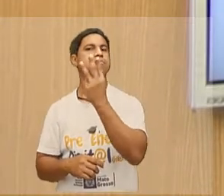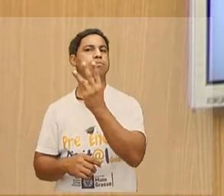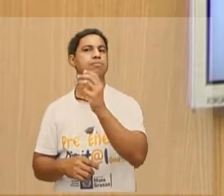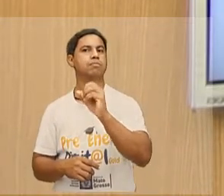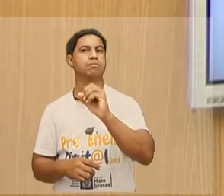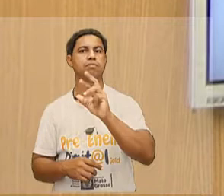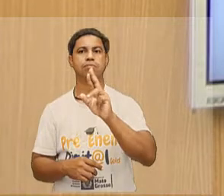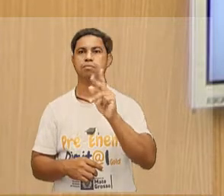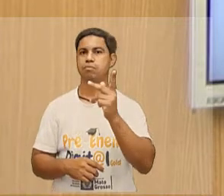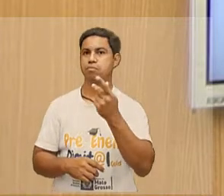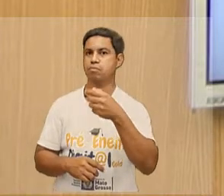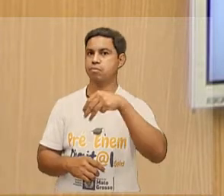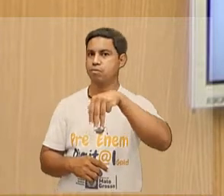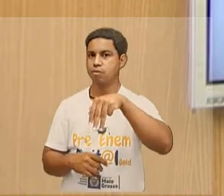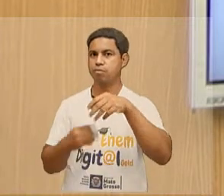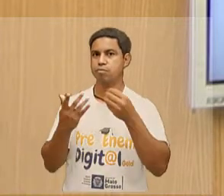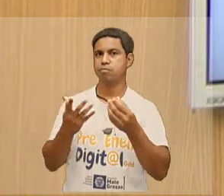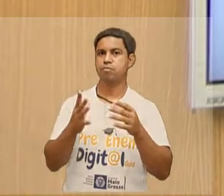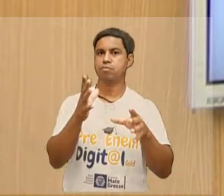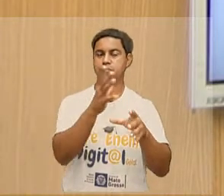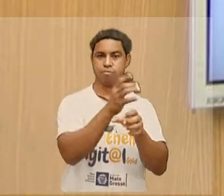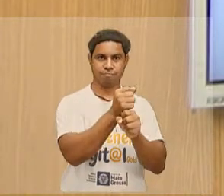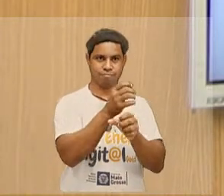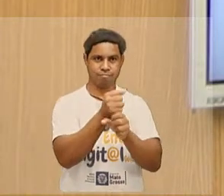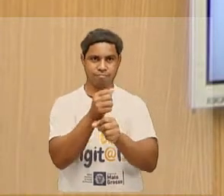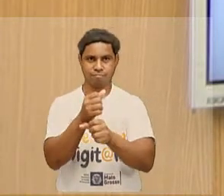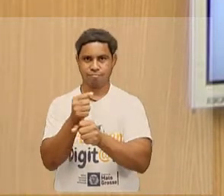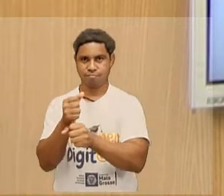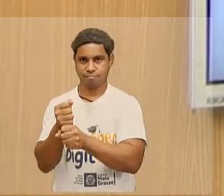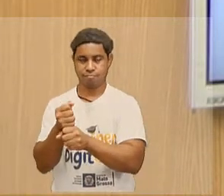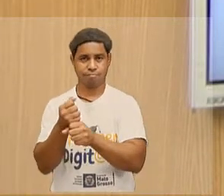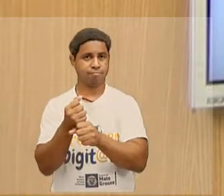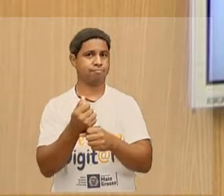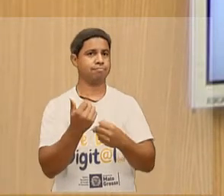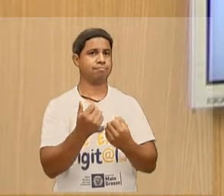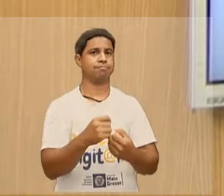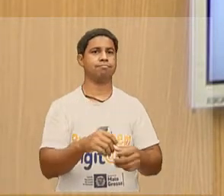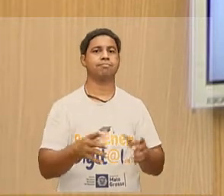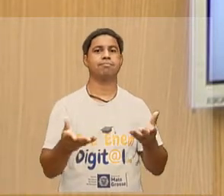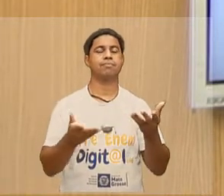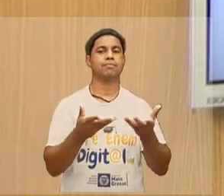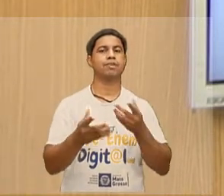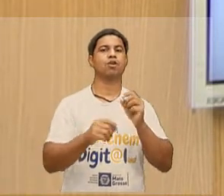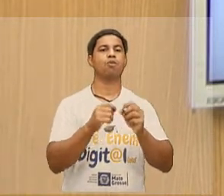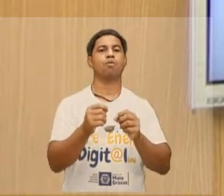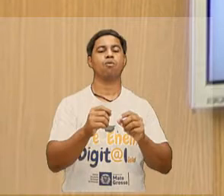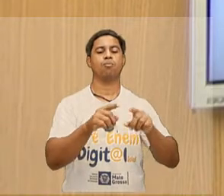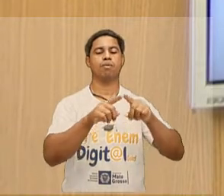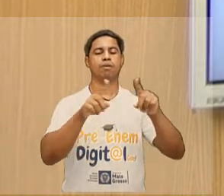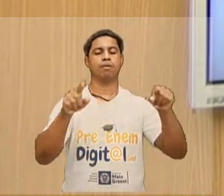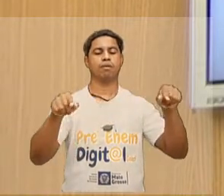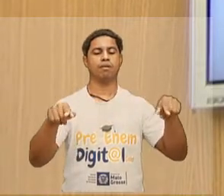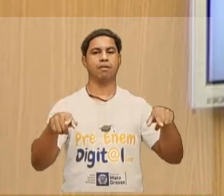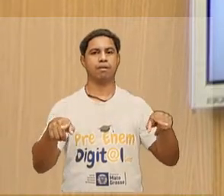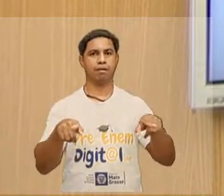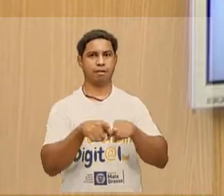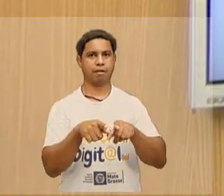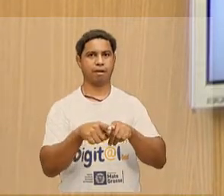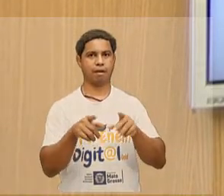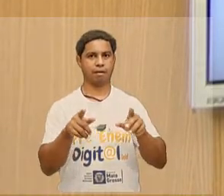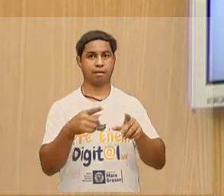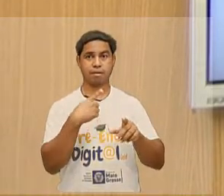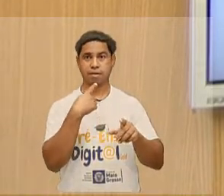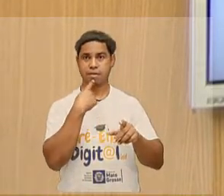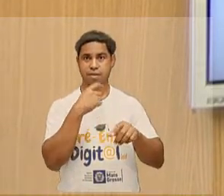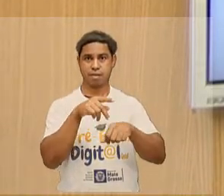você somar. Então, 1 mais 2 é 3, 3 mais 3 igual a 6. Então, a resistência equivalente seria